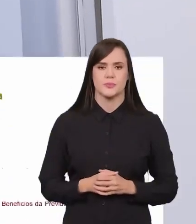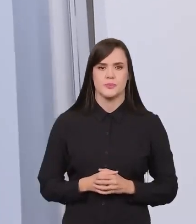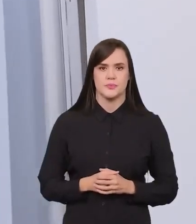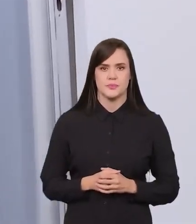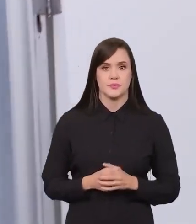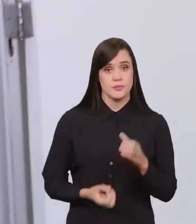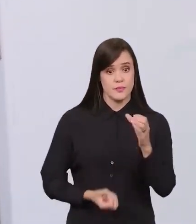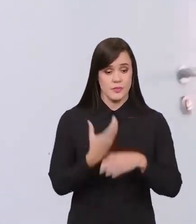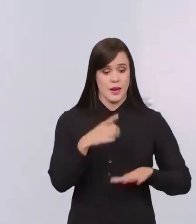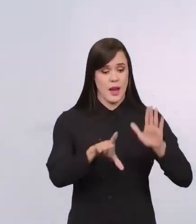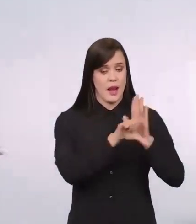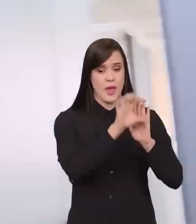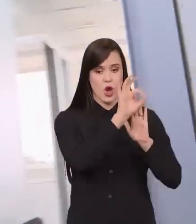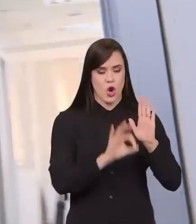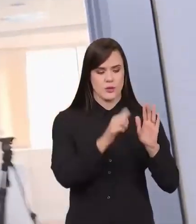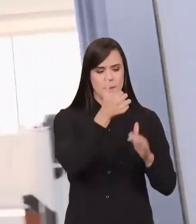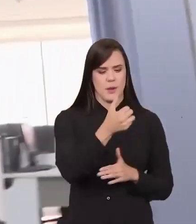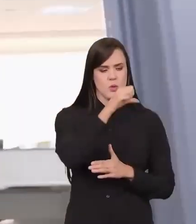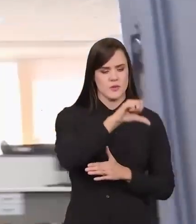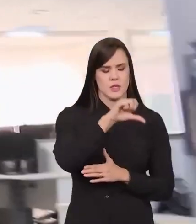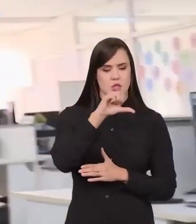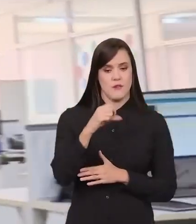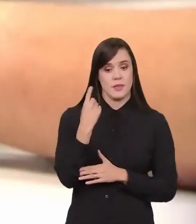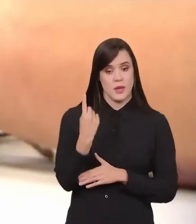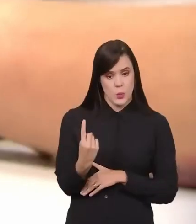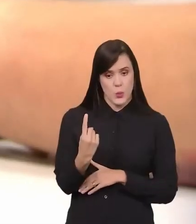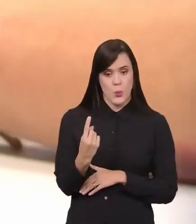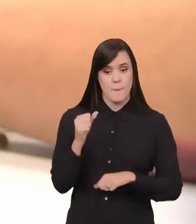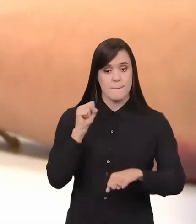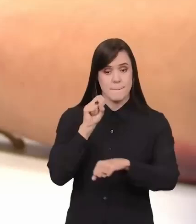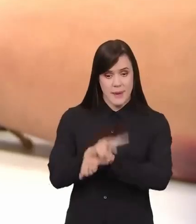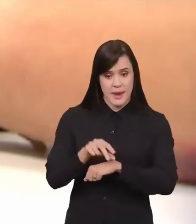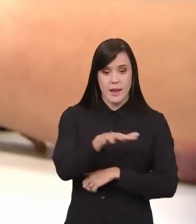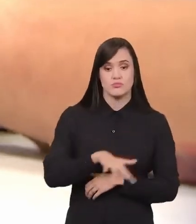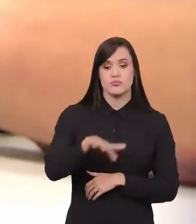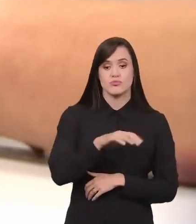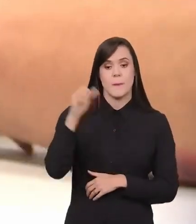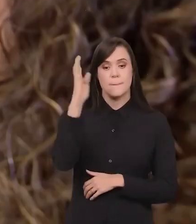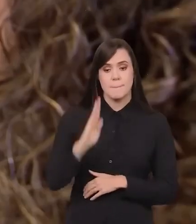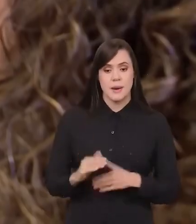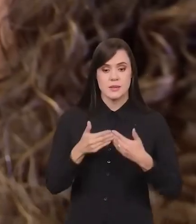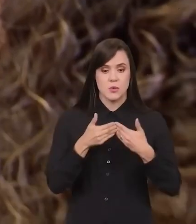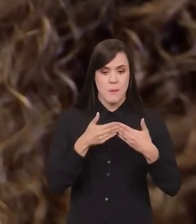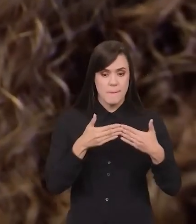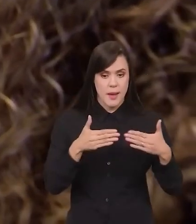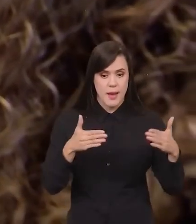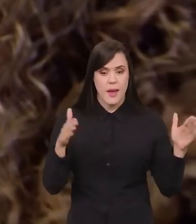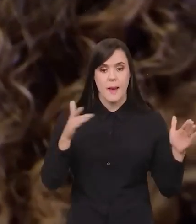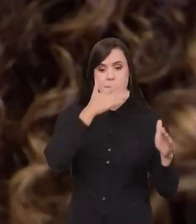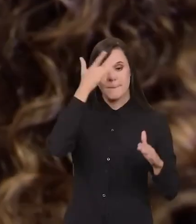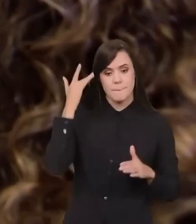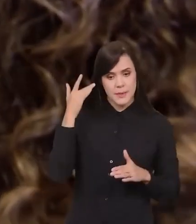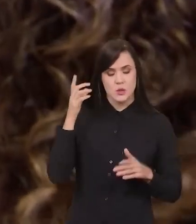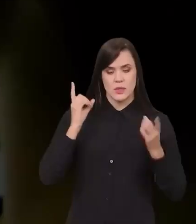Desde a criação da Lei de Cotas em 1991, o mercado de trabalho brasileiro passou a abrir mais espaço para pessoas